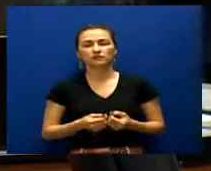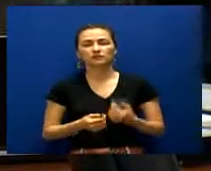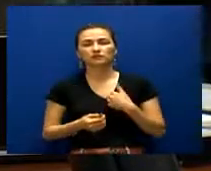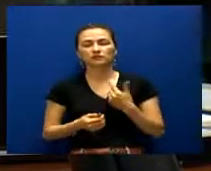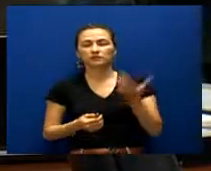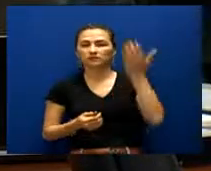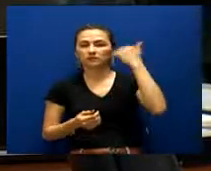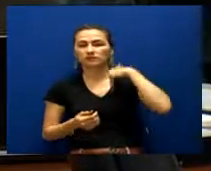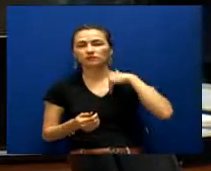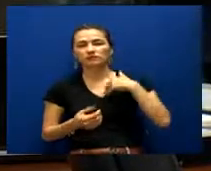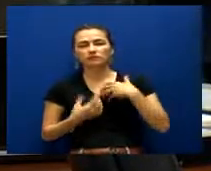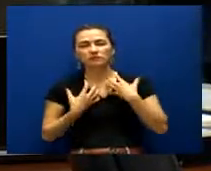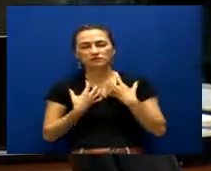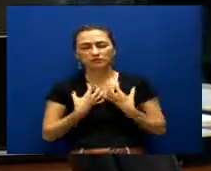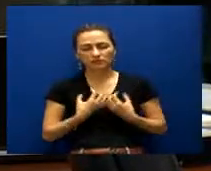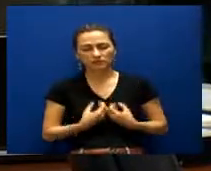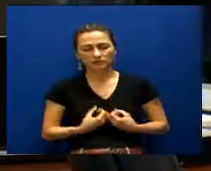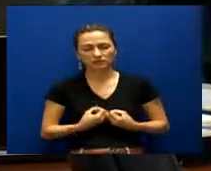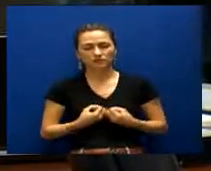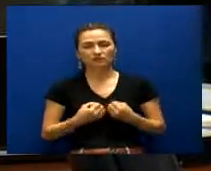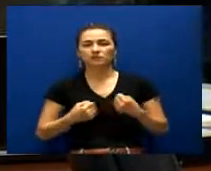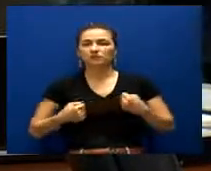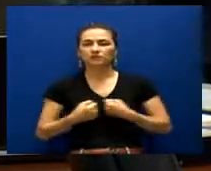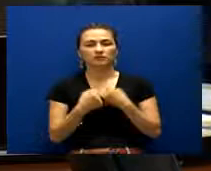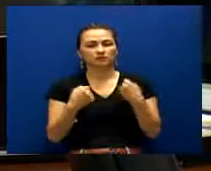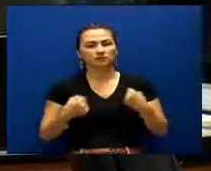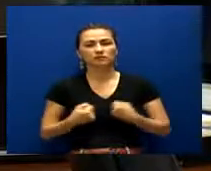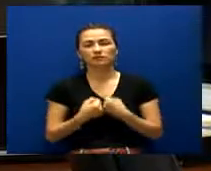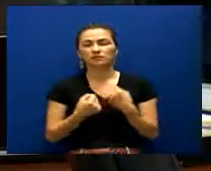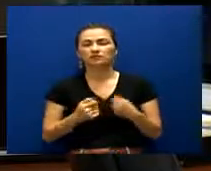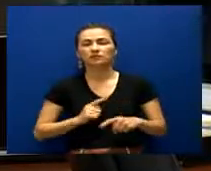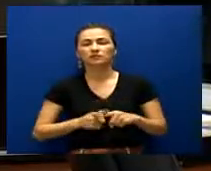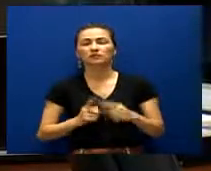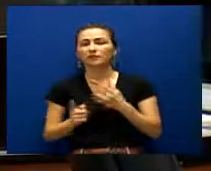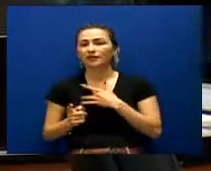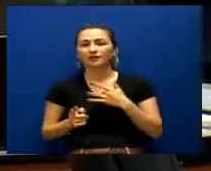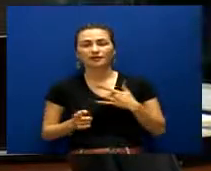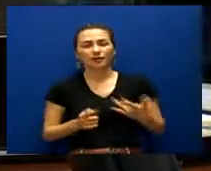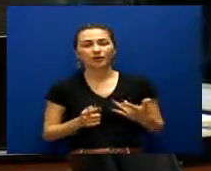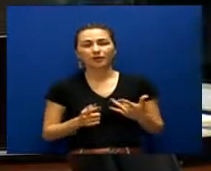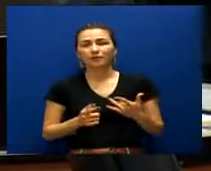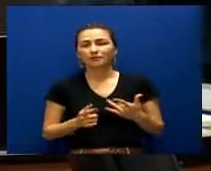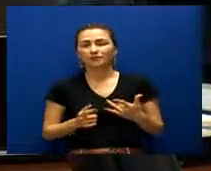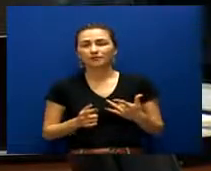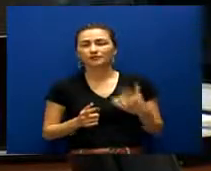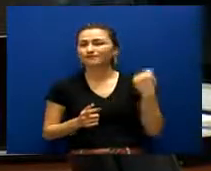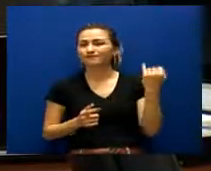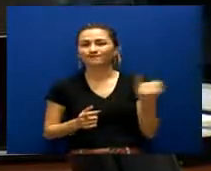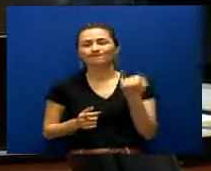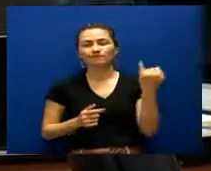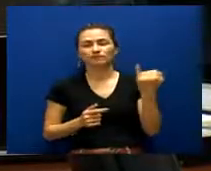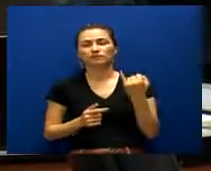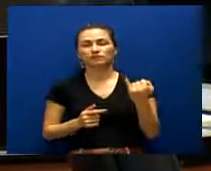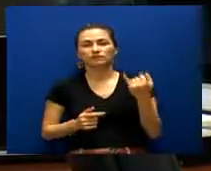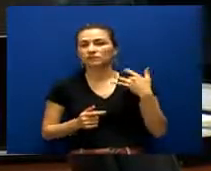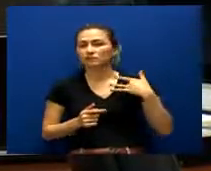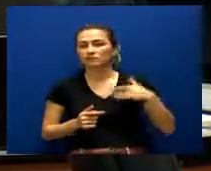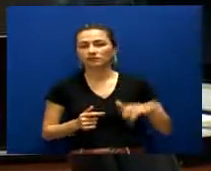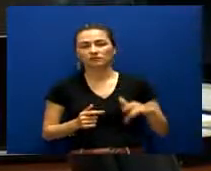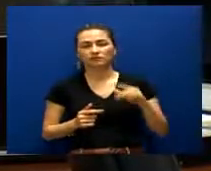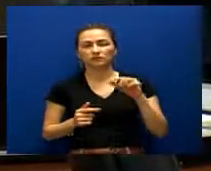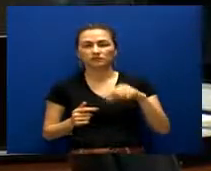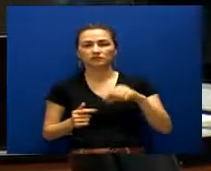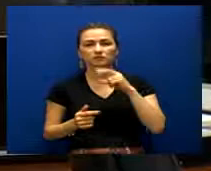eu fico. Porque saúde não se mexe, padre. É lamentável o que aconteceu aqui em Sorocaba. Eu vou na